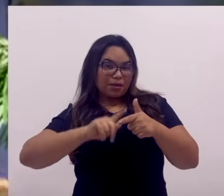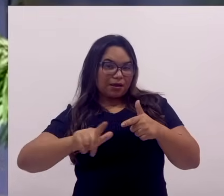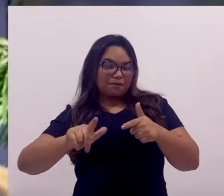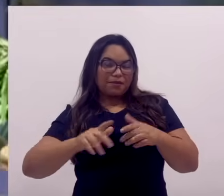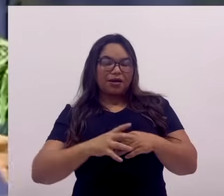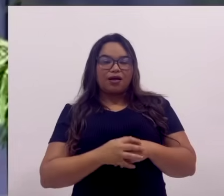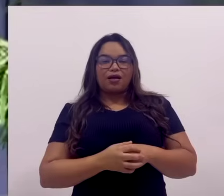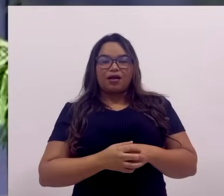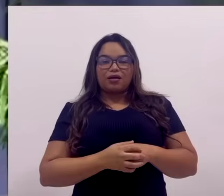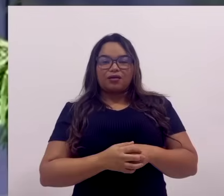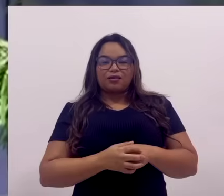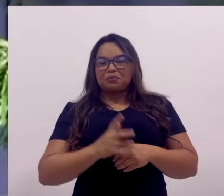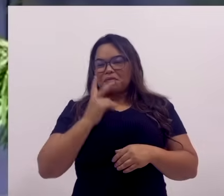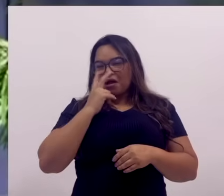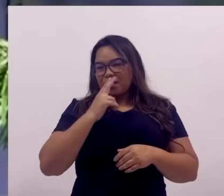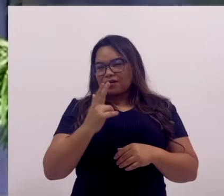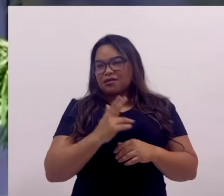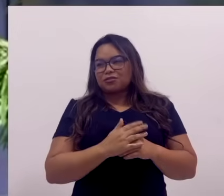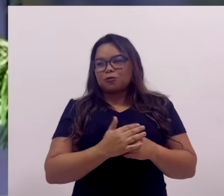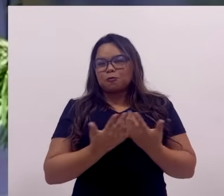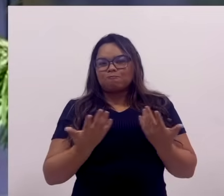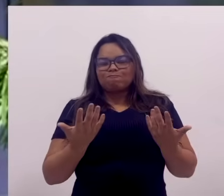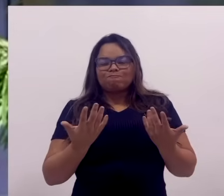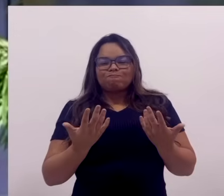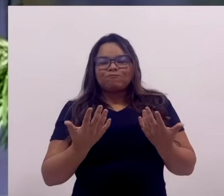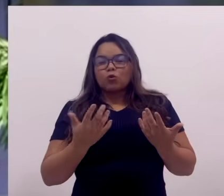não é sermos tão fanáticos.